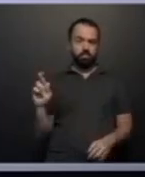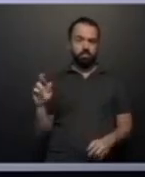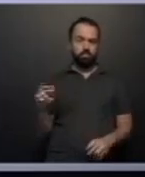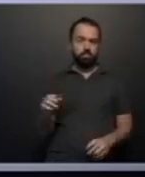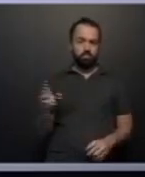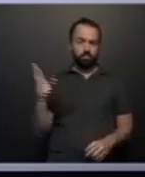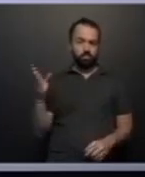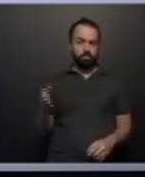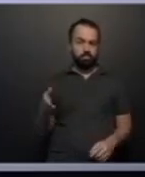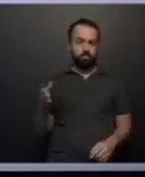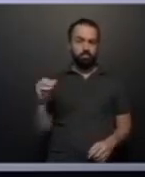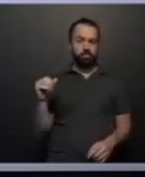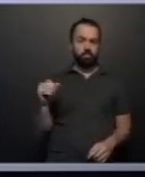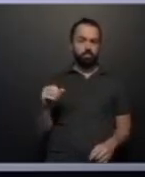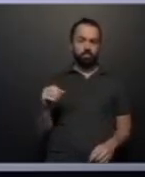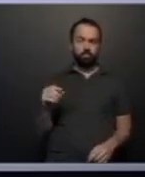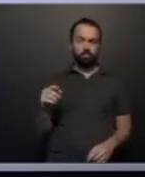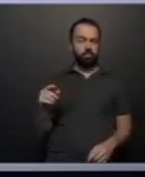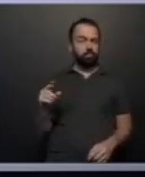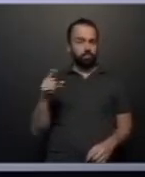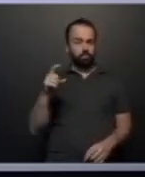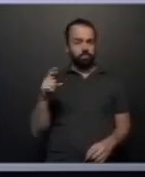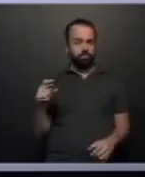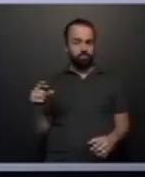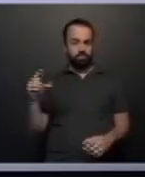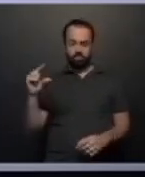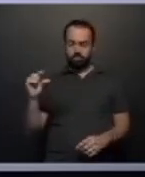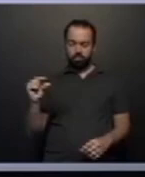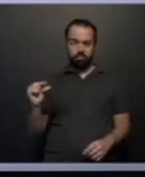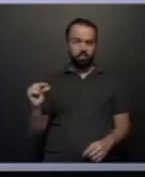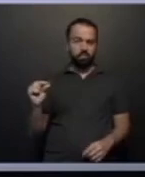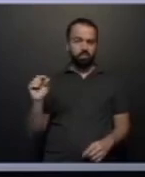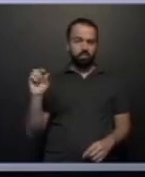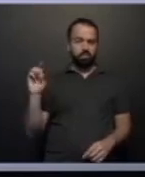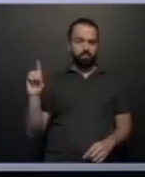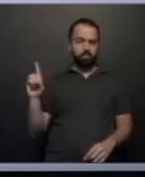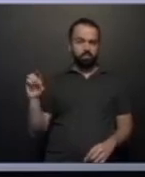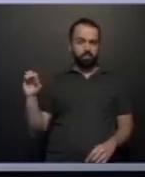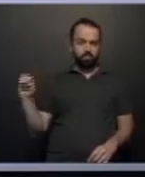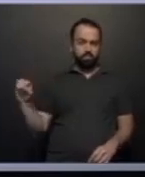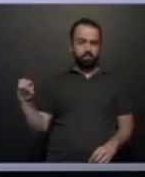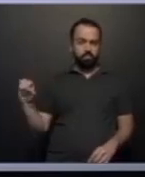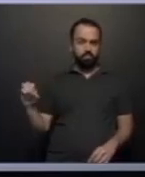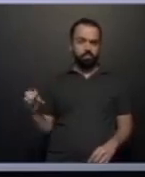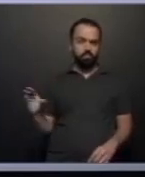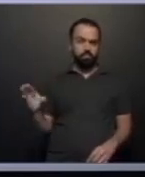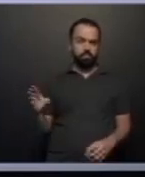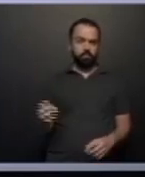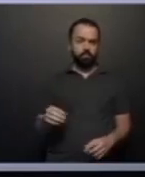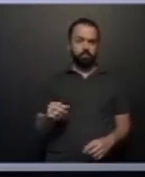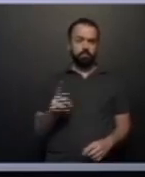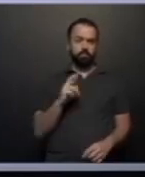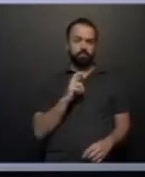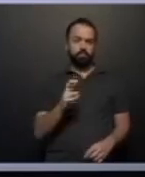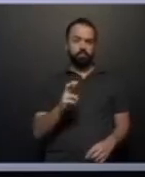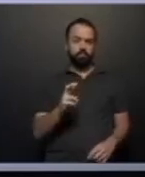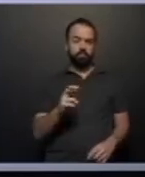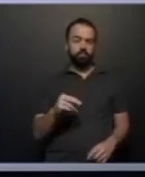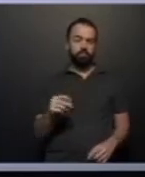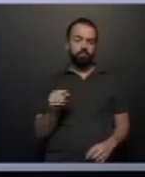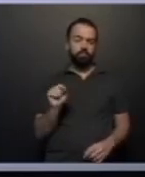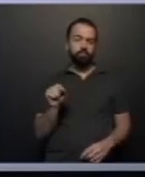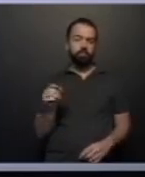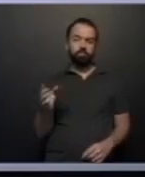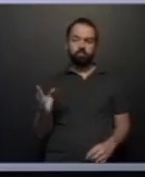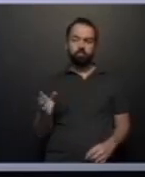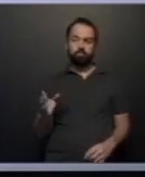que x é menor que 10. Então, aqui eu teria todos os números naturais menores que 10, que